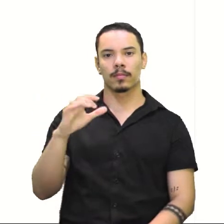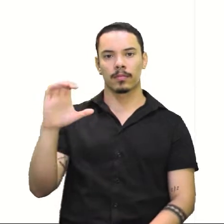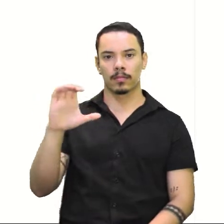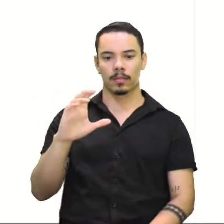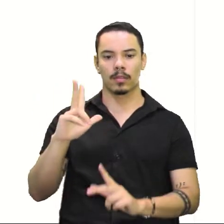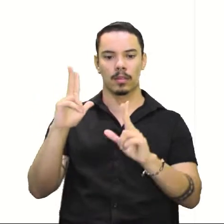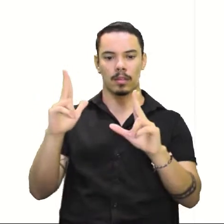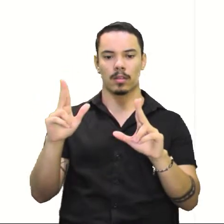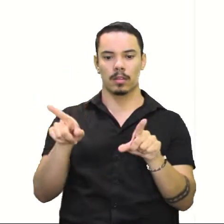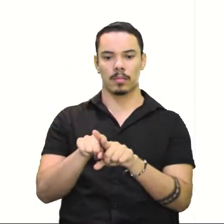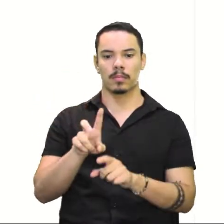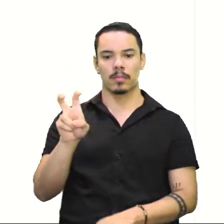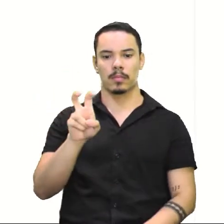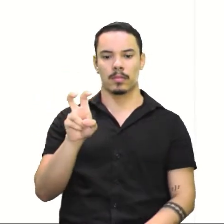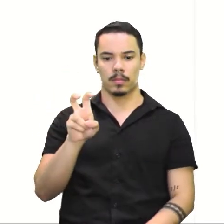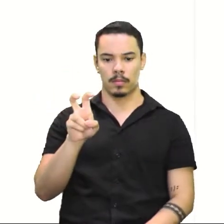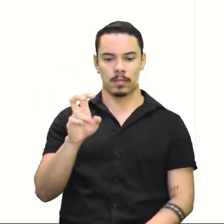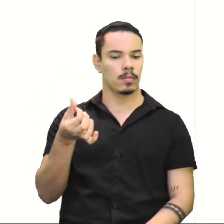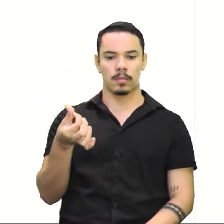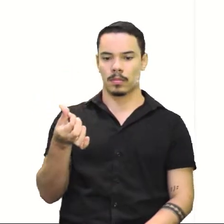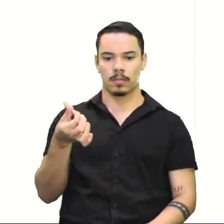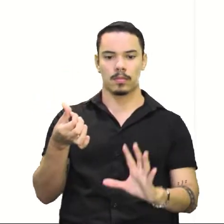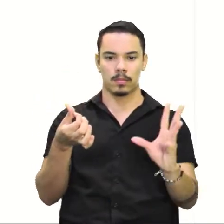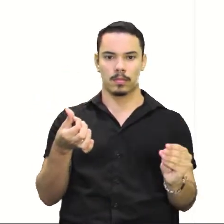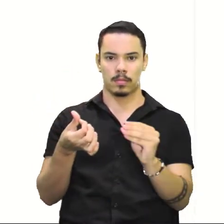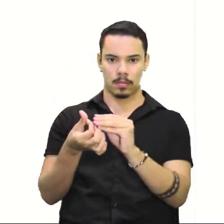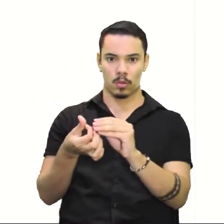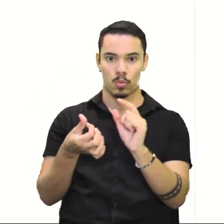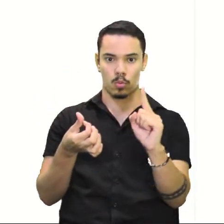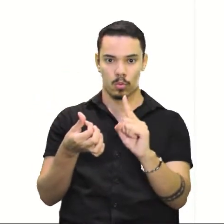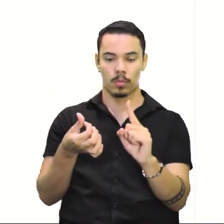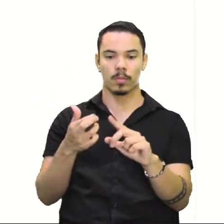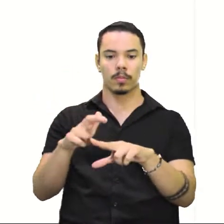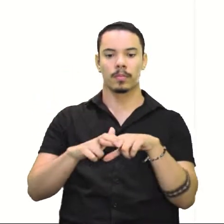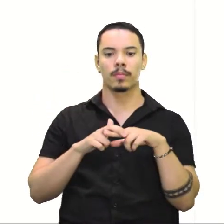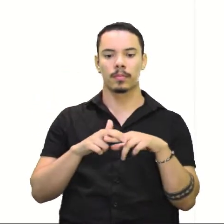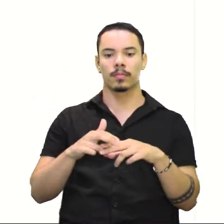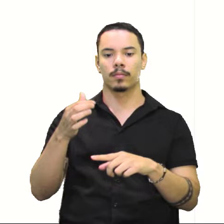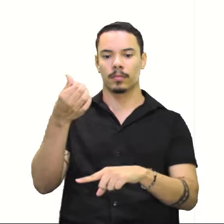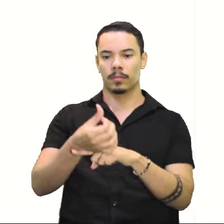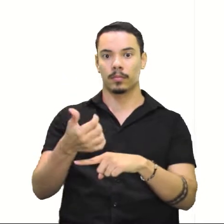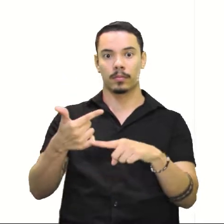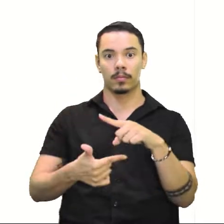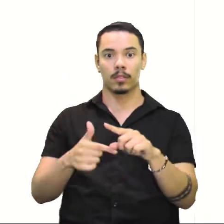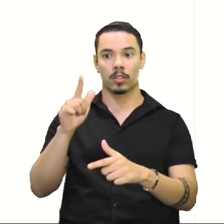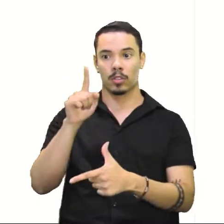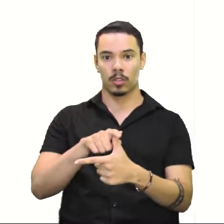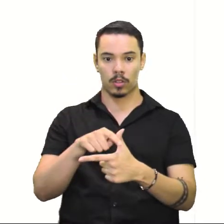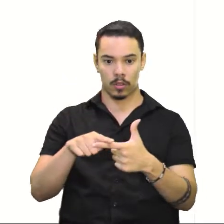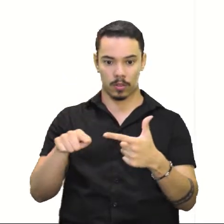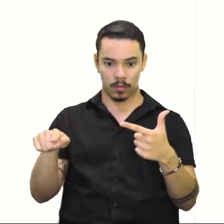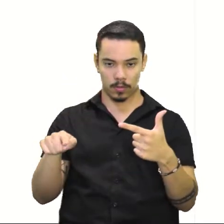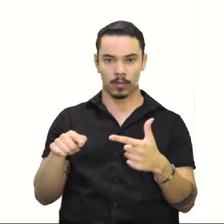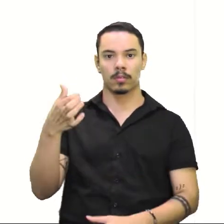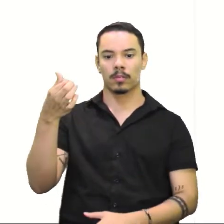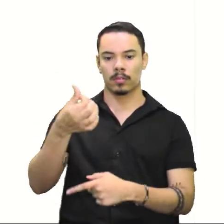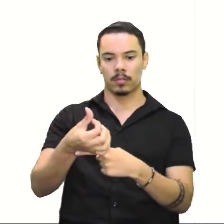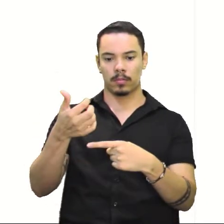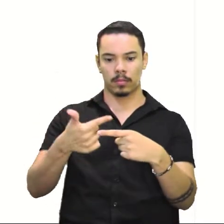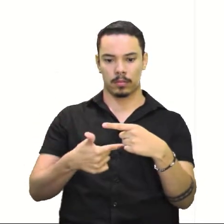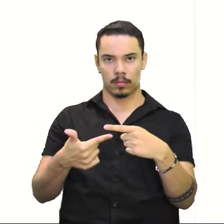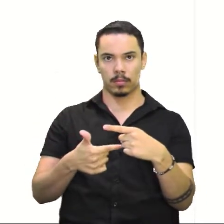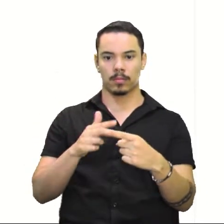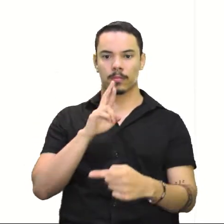a 5 mais 1? 6. Tá multiplicando, passa? Dividindo. 6 dividido por 2? 3. C igual